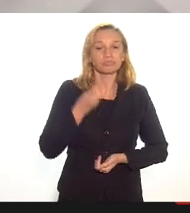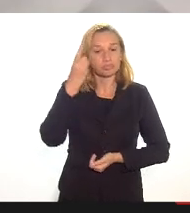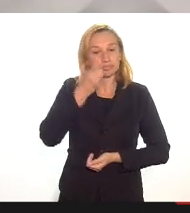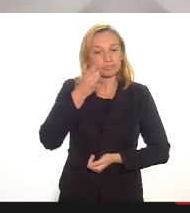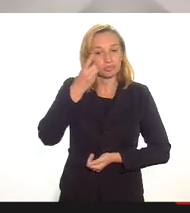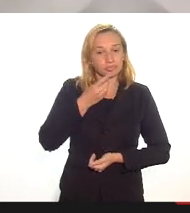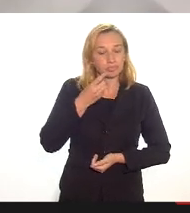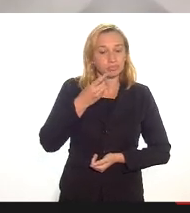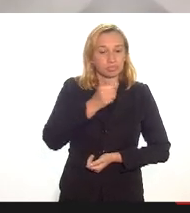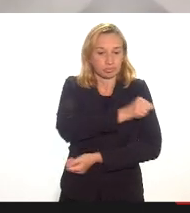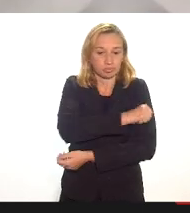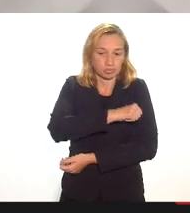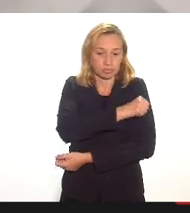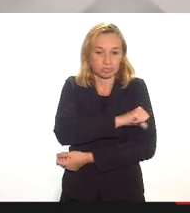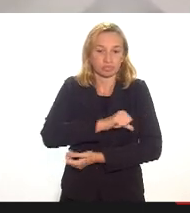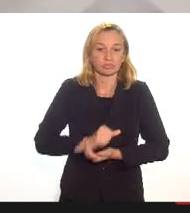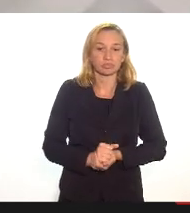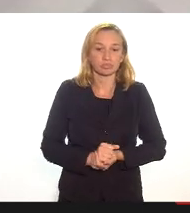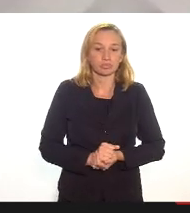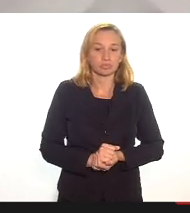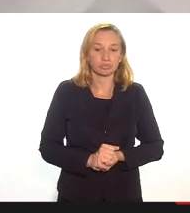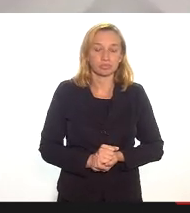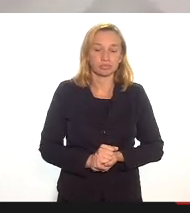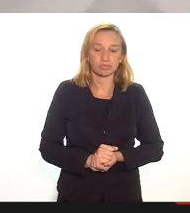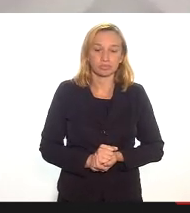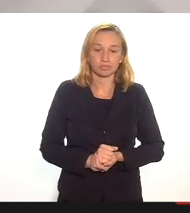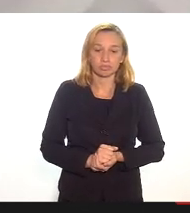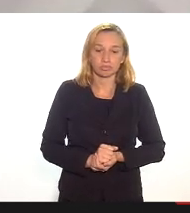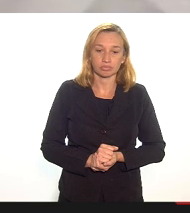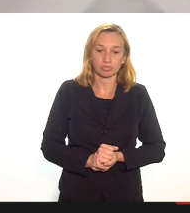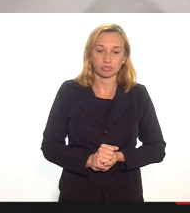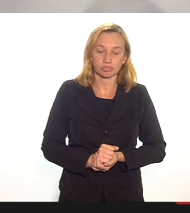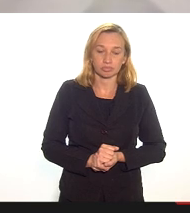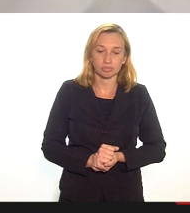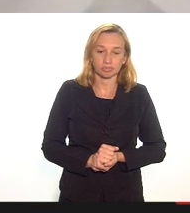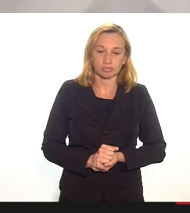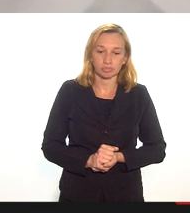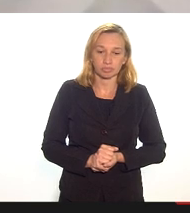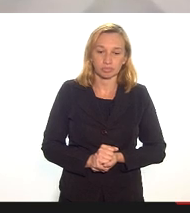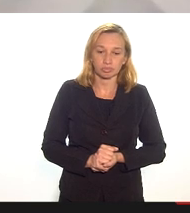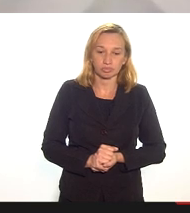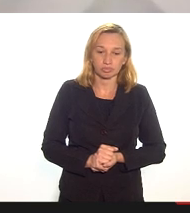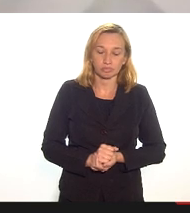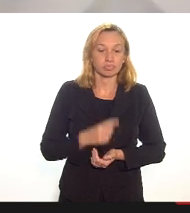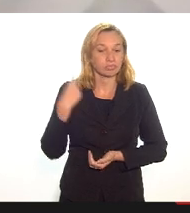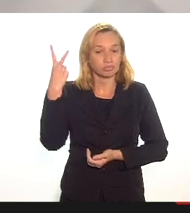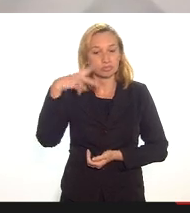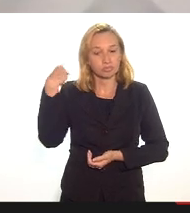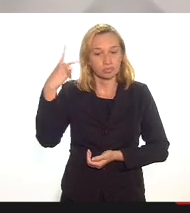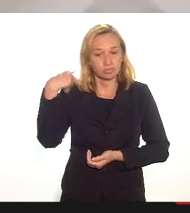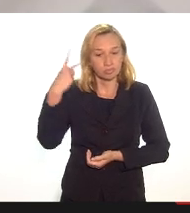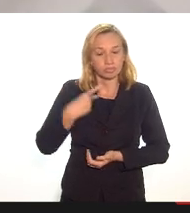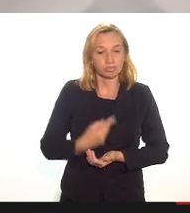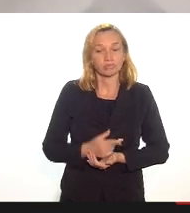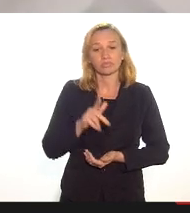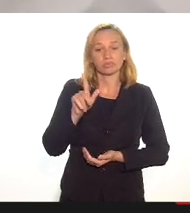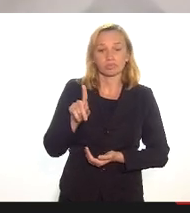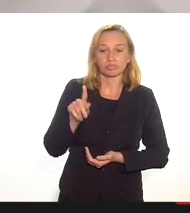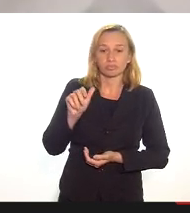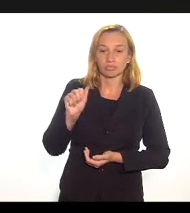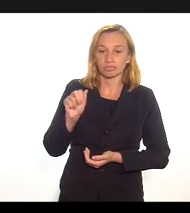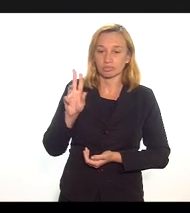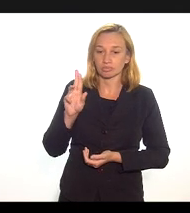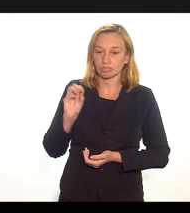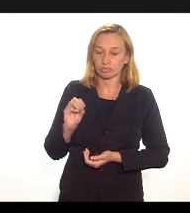enfermeira Rejane, para que a gente pudesse ouvir para uma saudação que está conosco, o vereador Paulo Pinheiro,